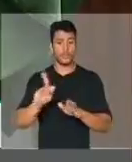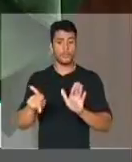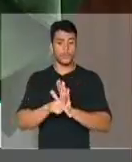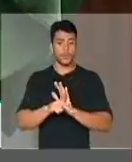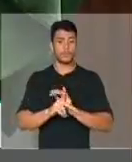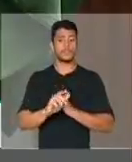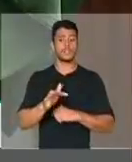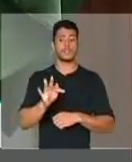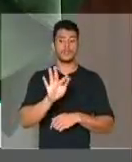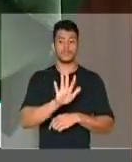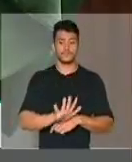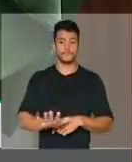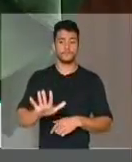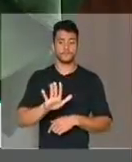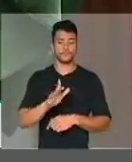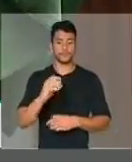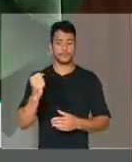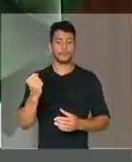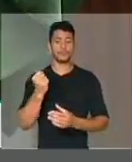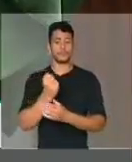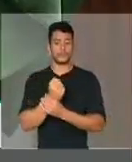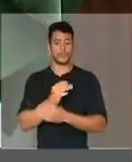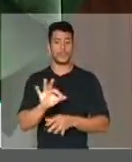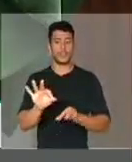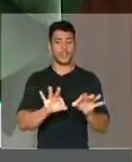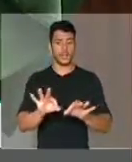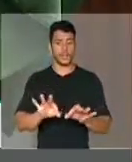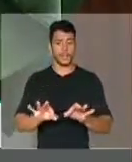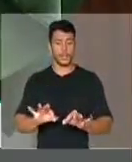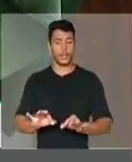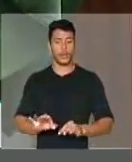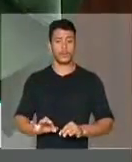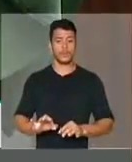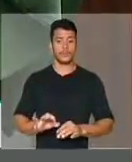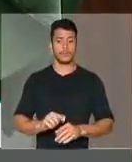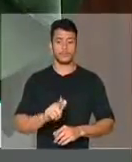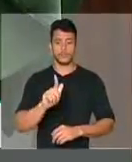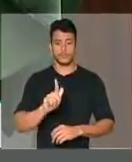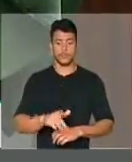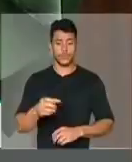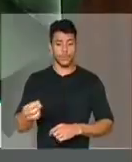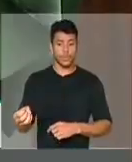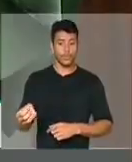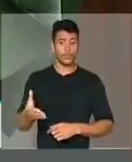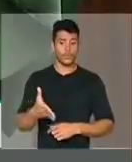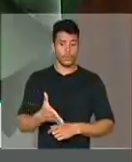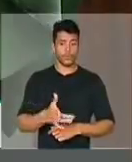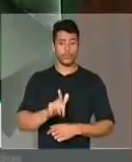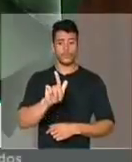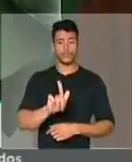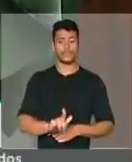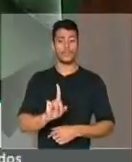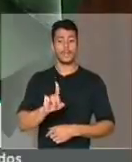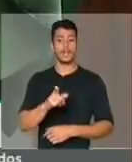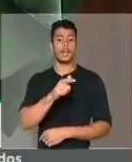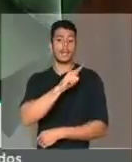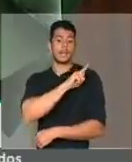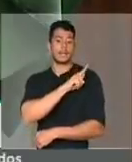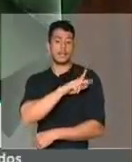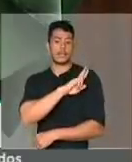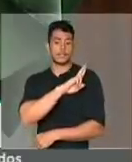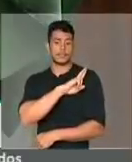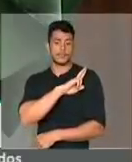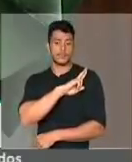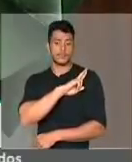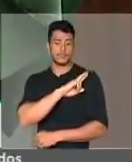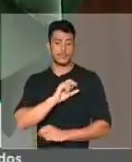ordem social da nação brasileira. O novo gestor, General Braga Neto, será o responsável pela coordenação